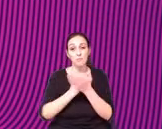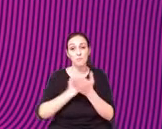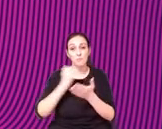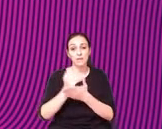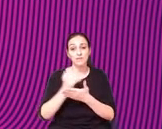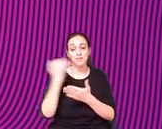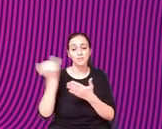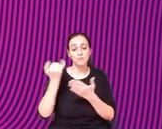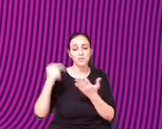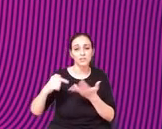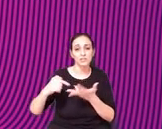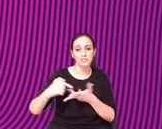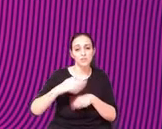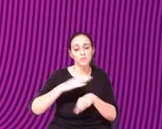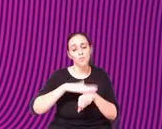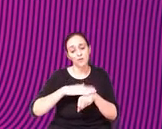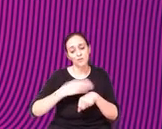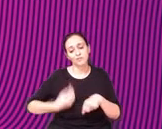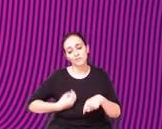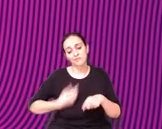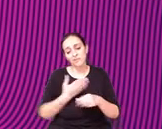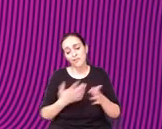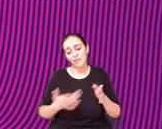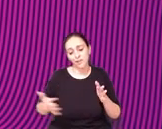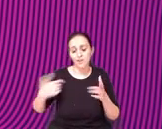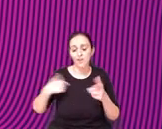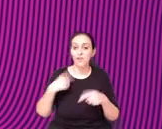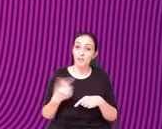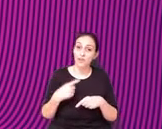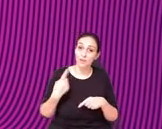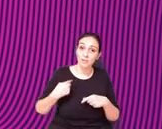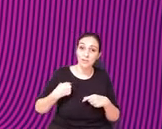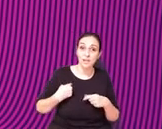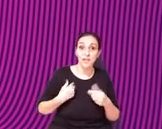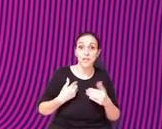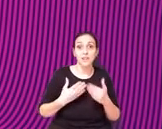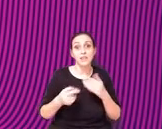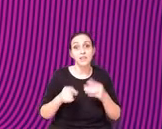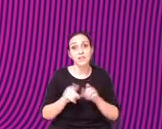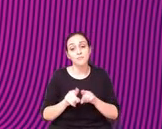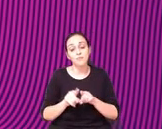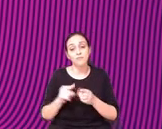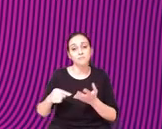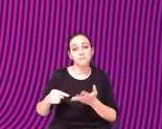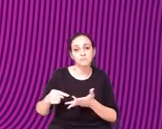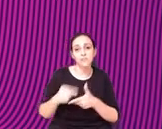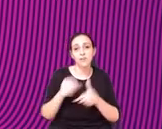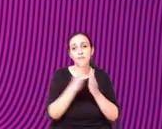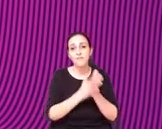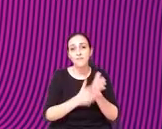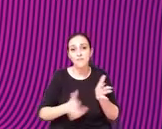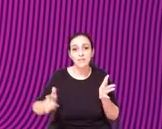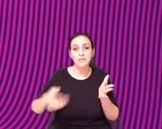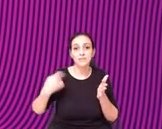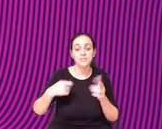que vivemos, no momento ainda peri-pandemia, mas já numa fase que podemos considerar de